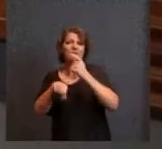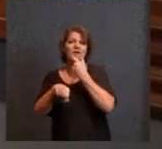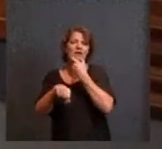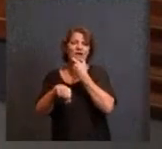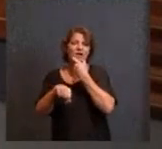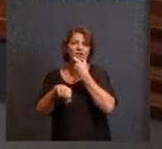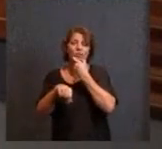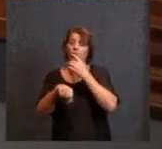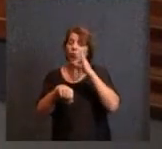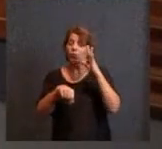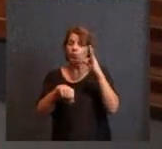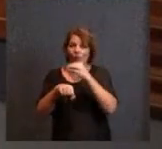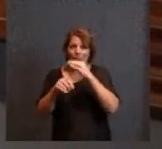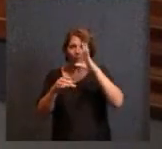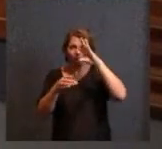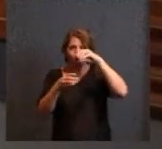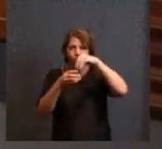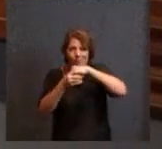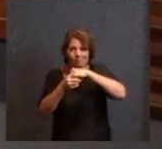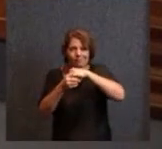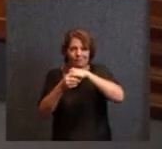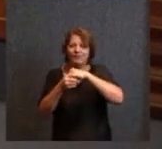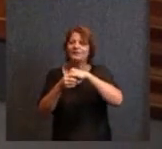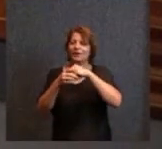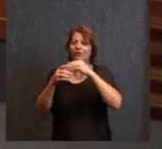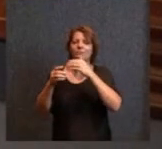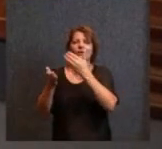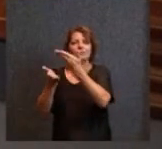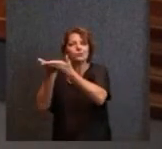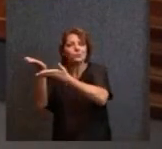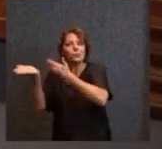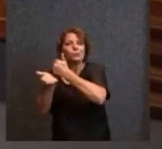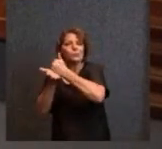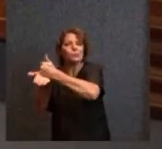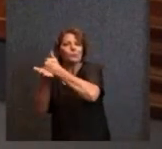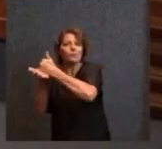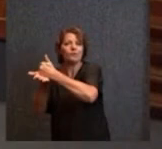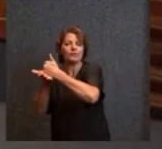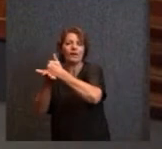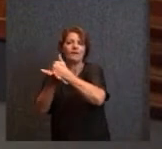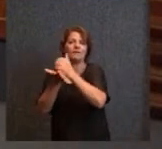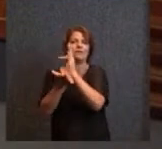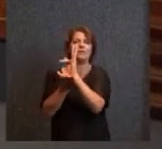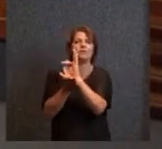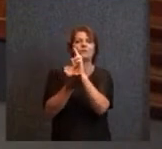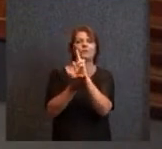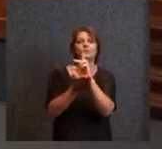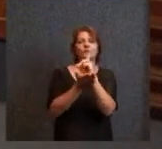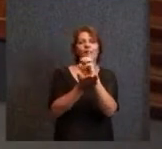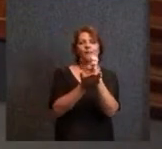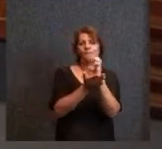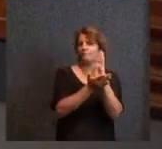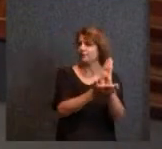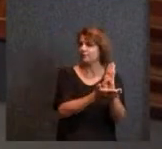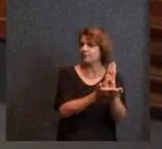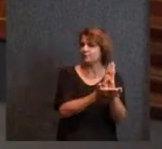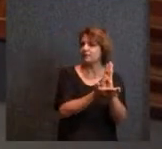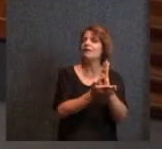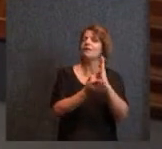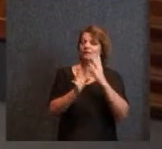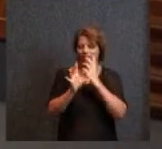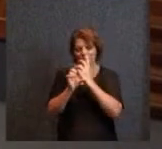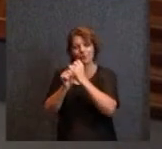ações complementares para efeito financeiro do Fundeb contam. Portanto, as